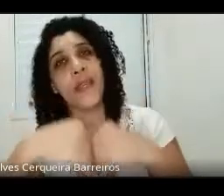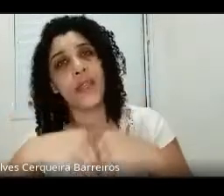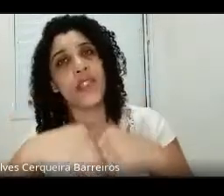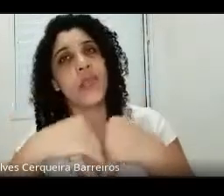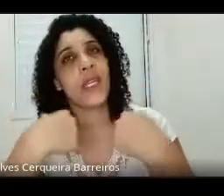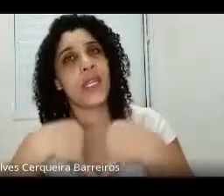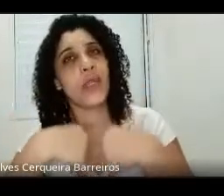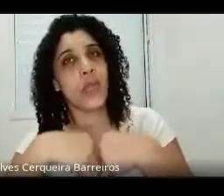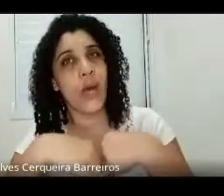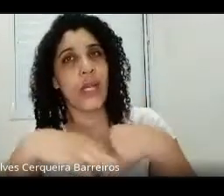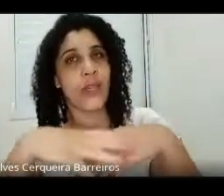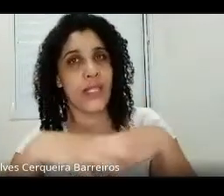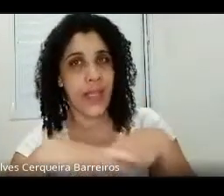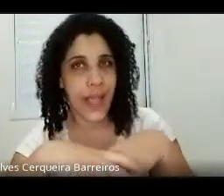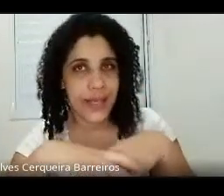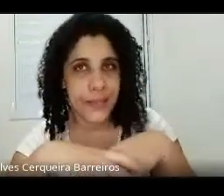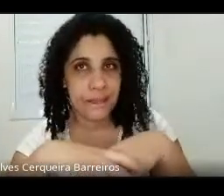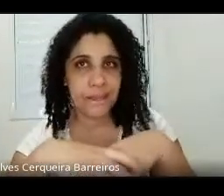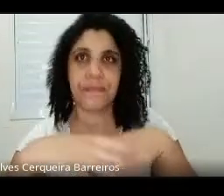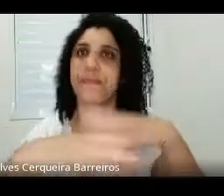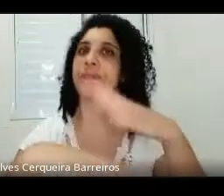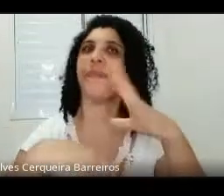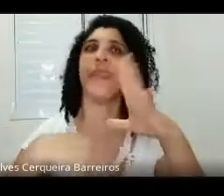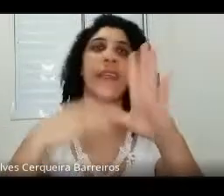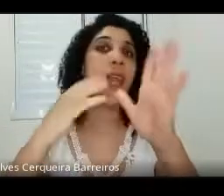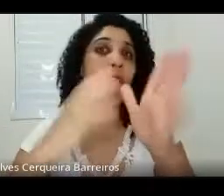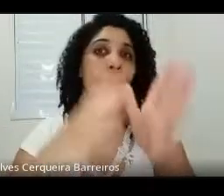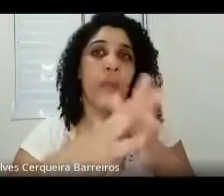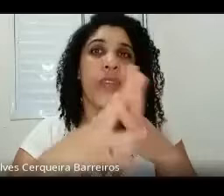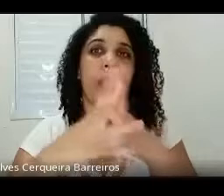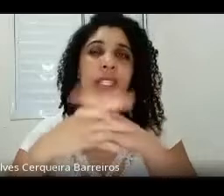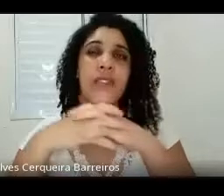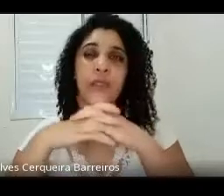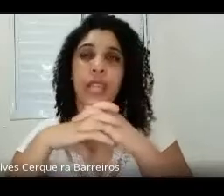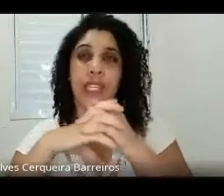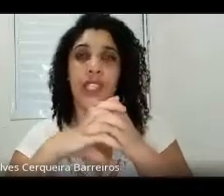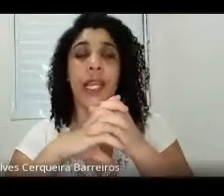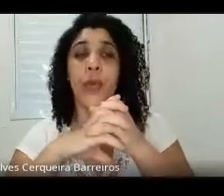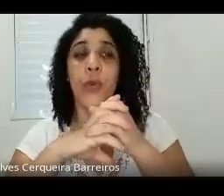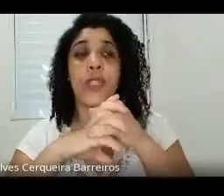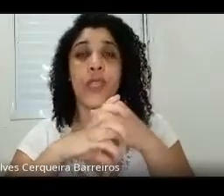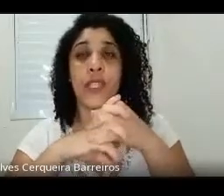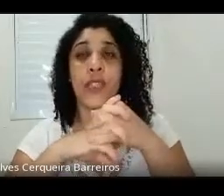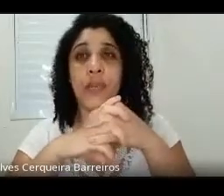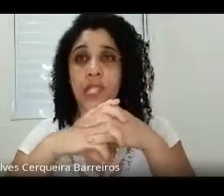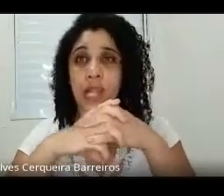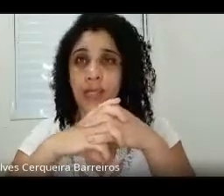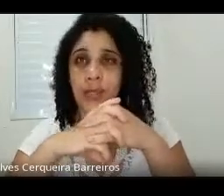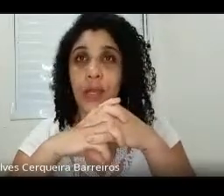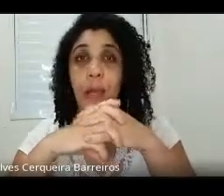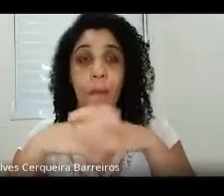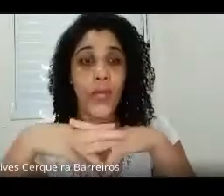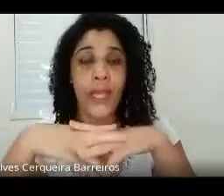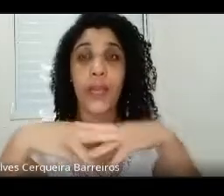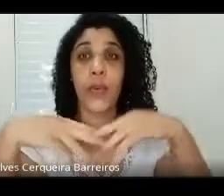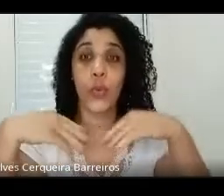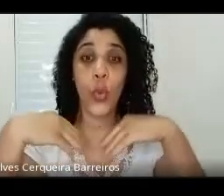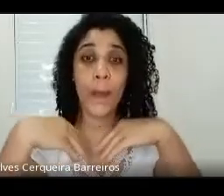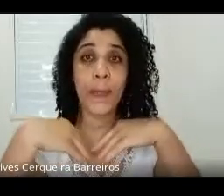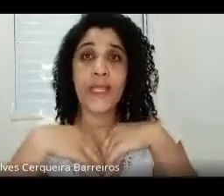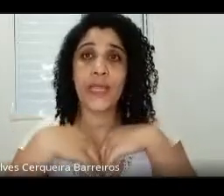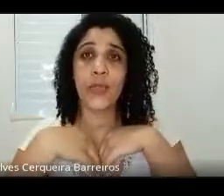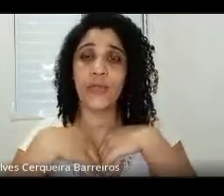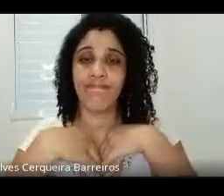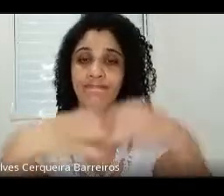não aprendeu de maneira natural a língua de sinais, é óbvio que ele vai ter dificuldade com esses conceitos abstratos. Porque